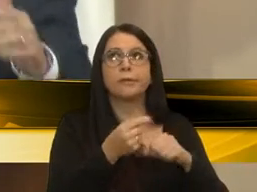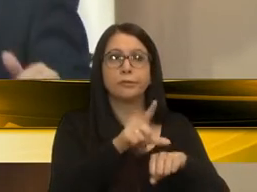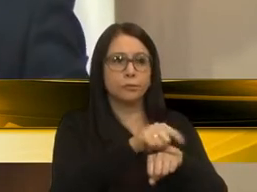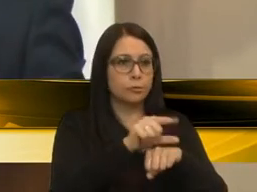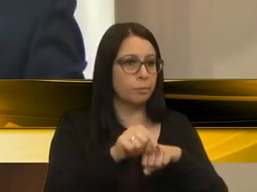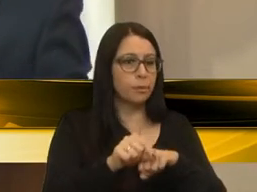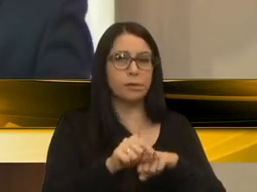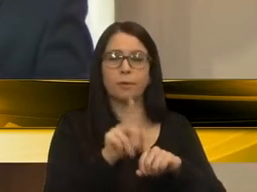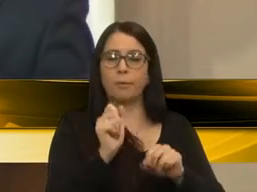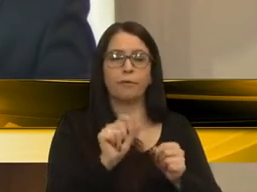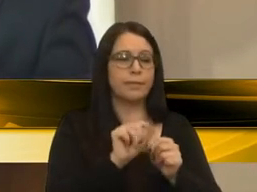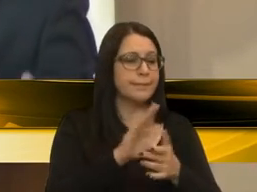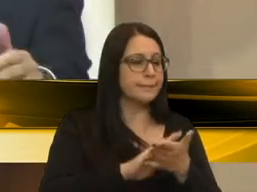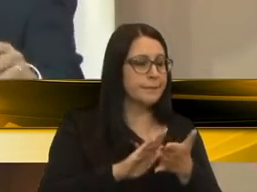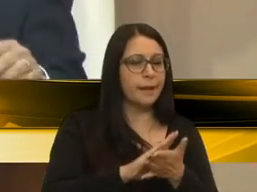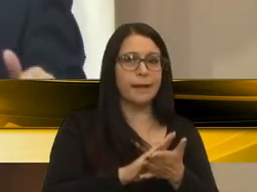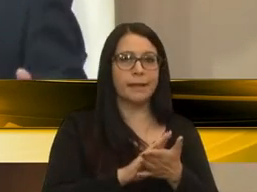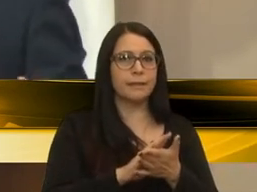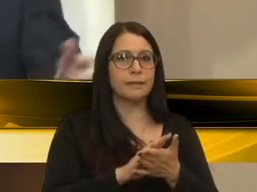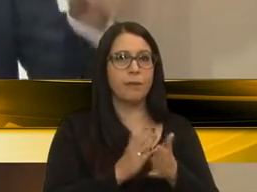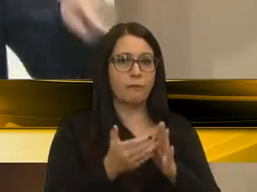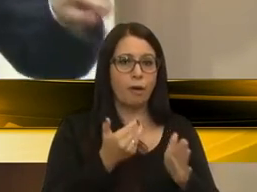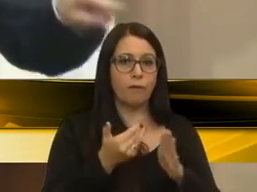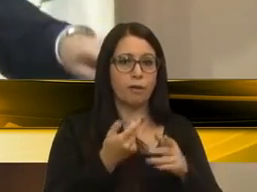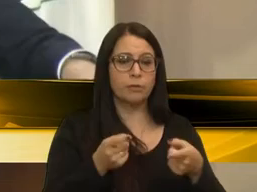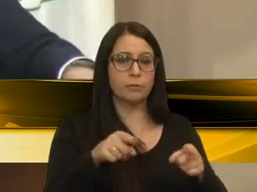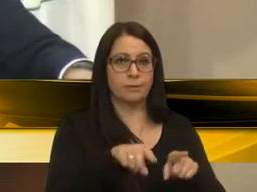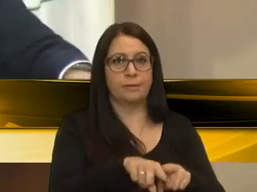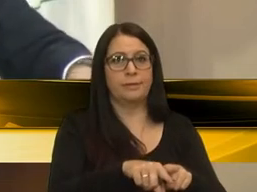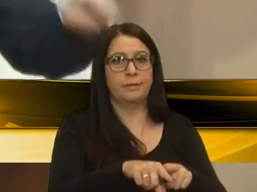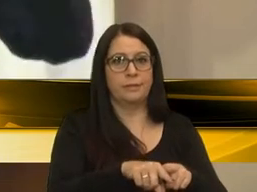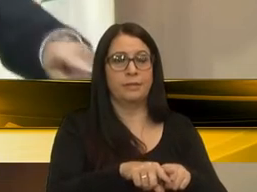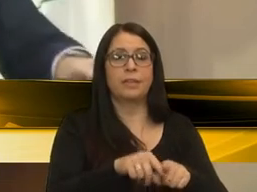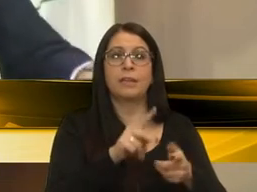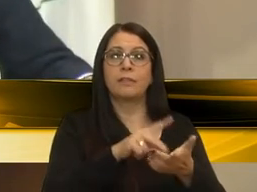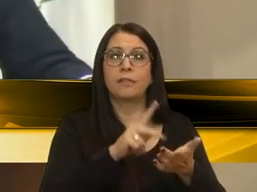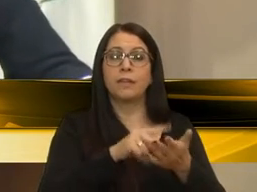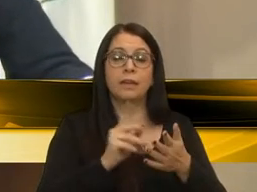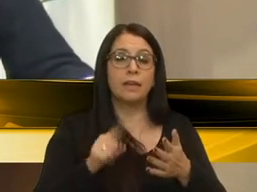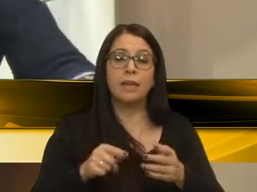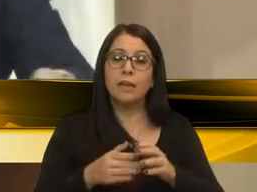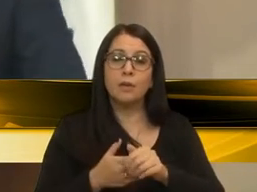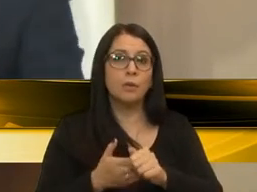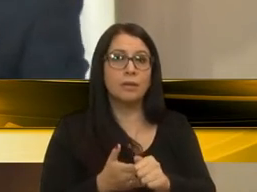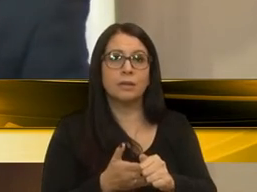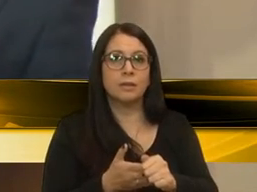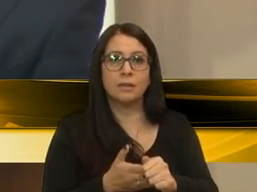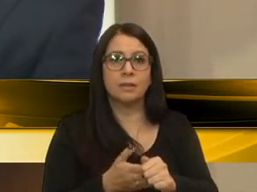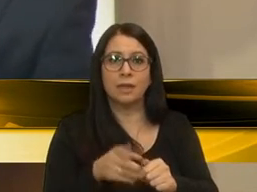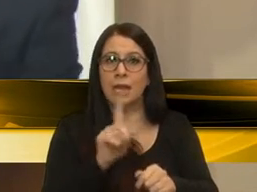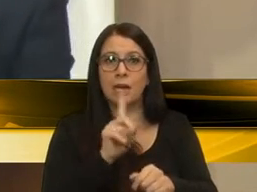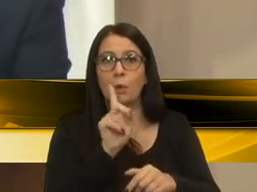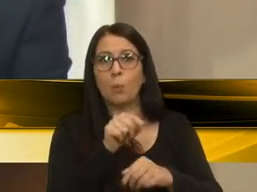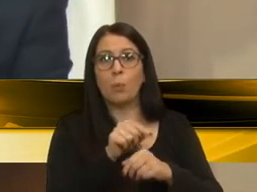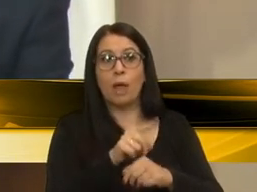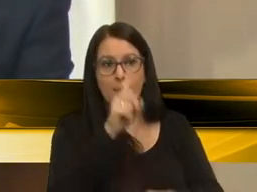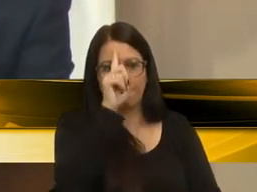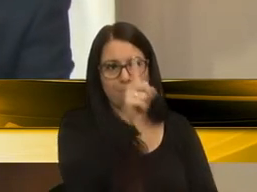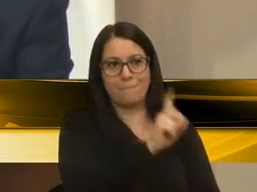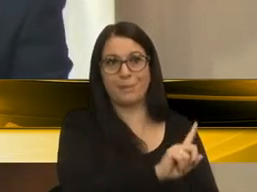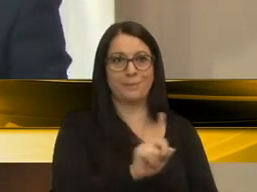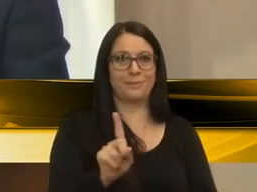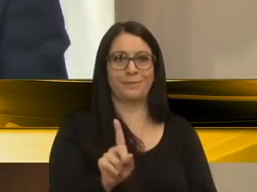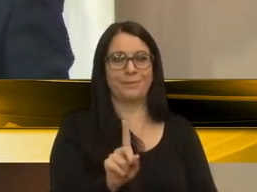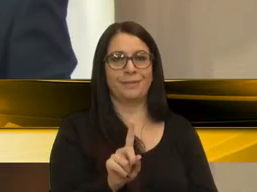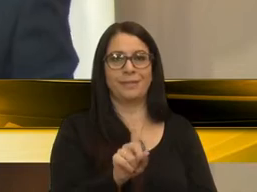nada pode ser feito de parcerias, quando na verdade é orientativa, ela não é determinante